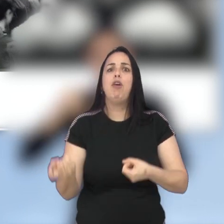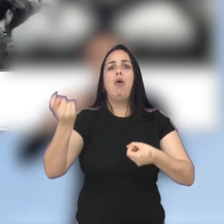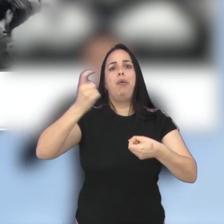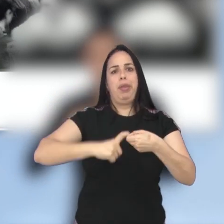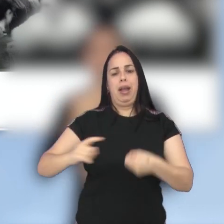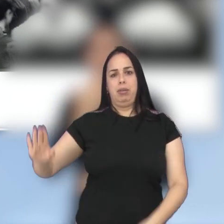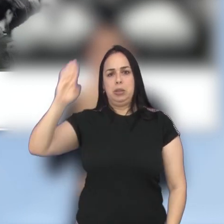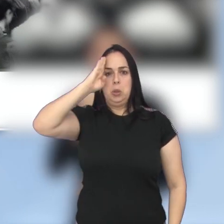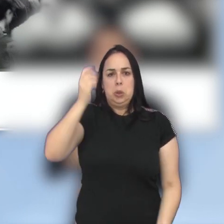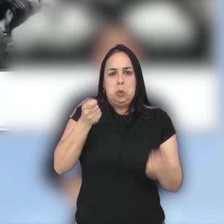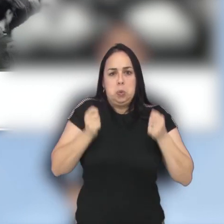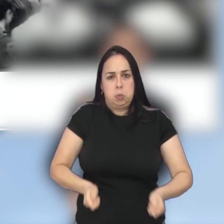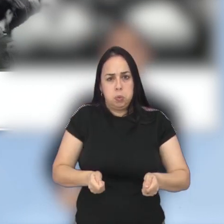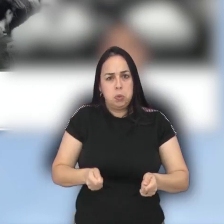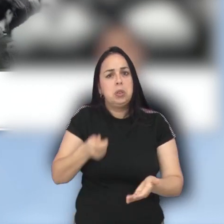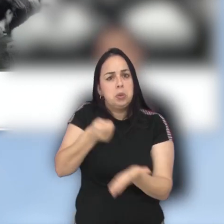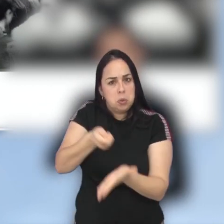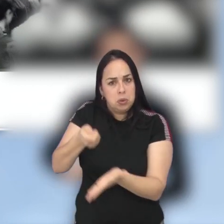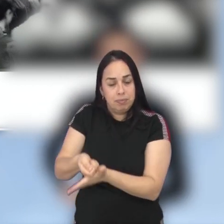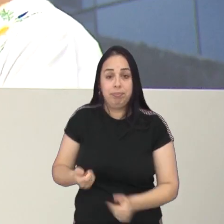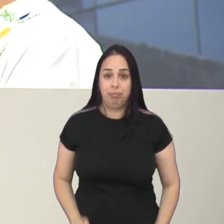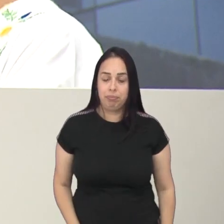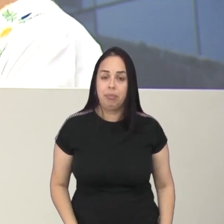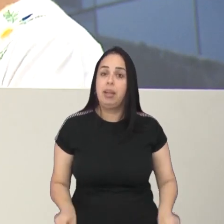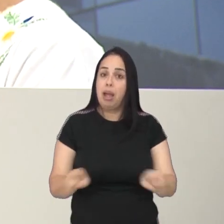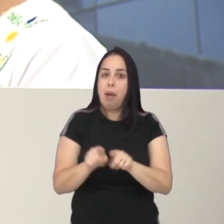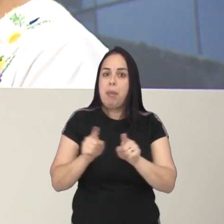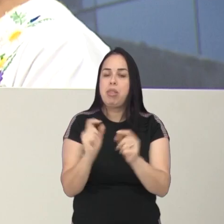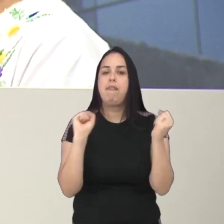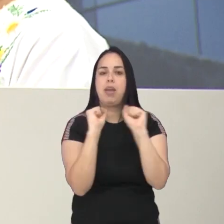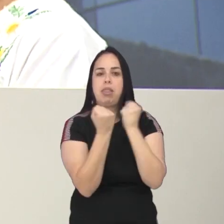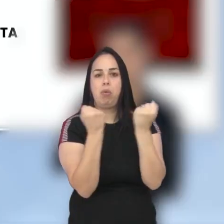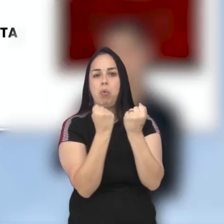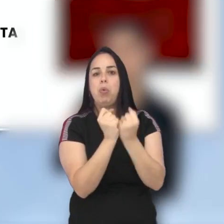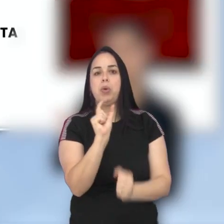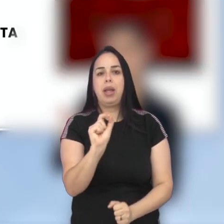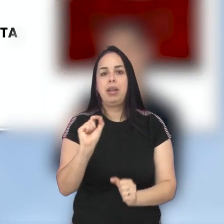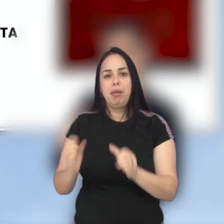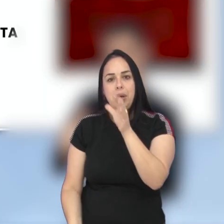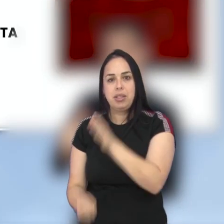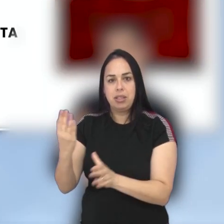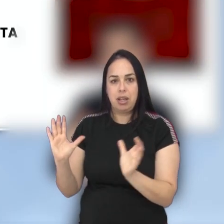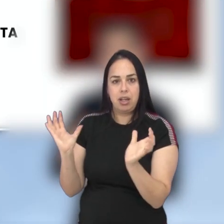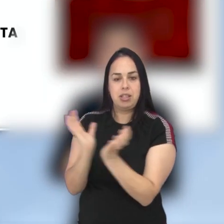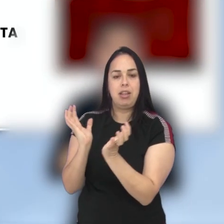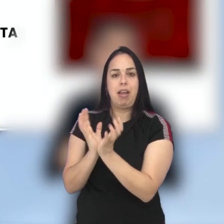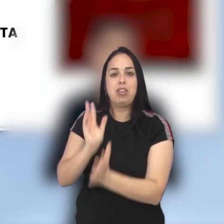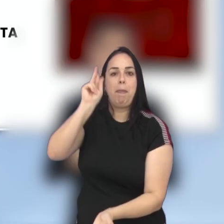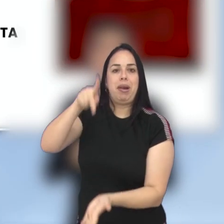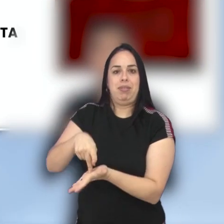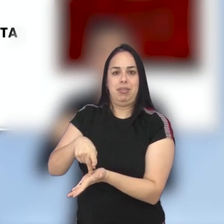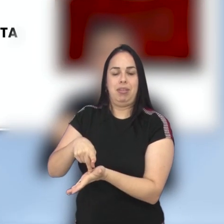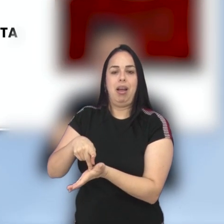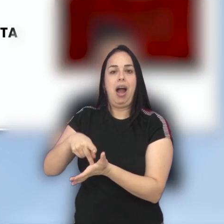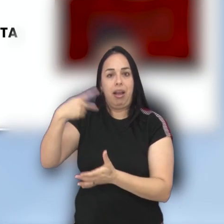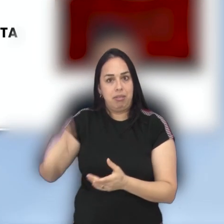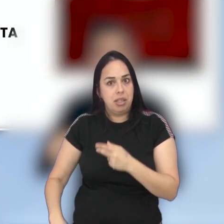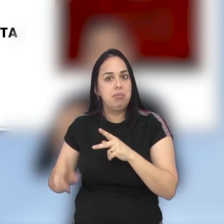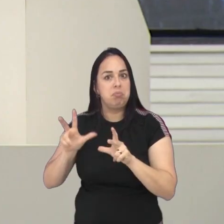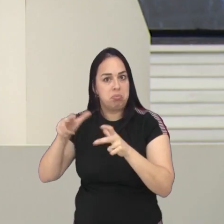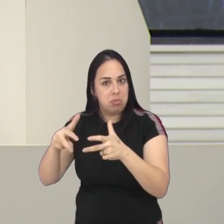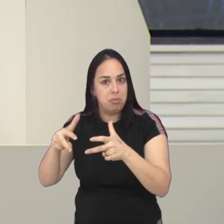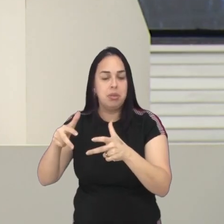retorno de um governo autoritário no nosso país. Amélia também defendeu a realização da Comissão da Verdade pela Câmara de São